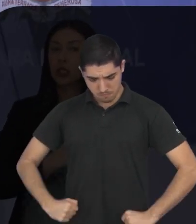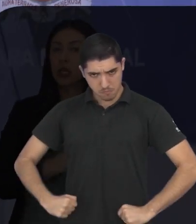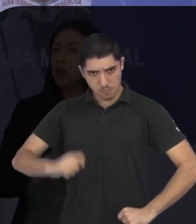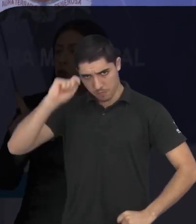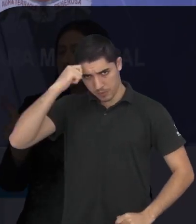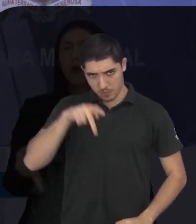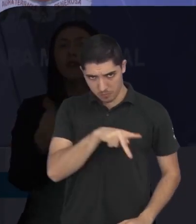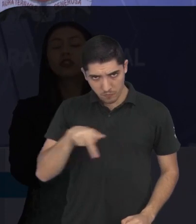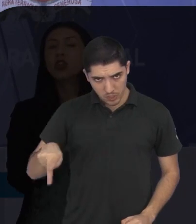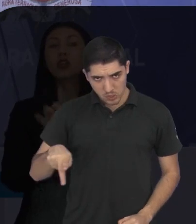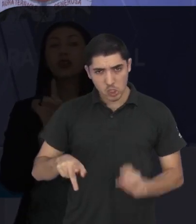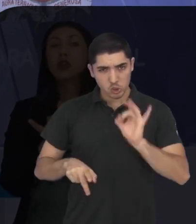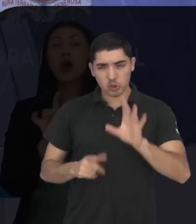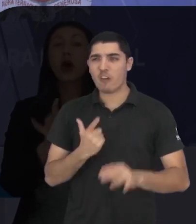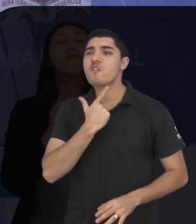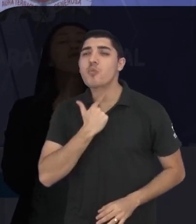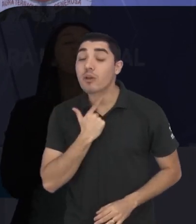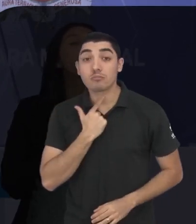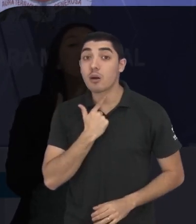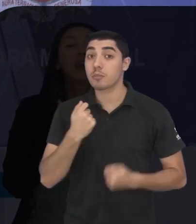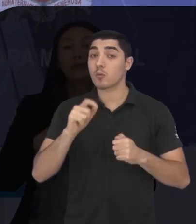como